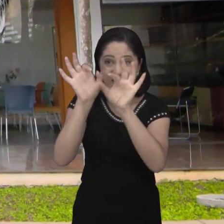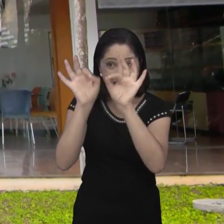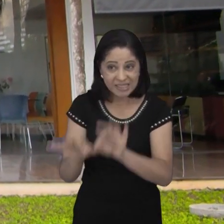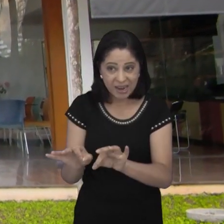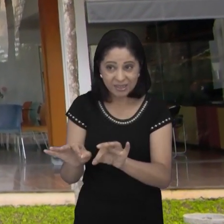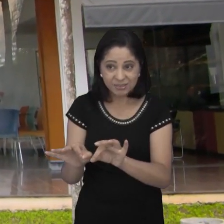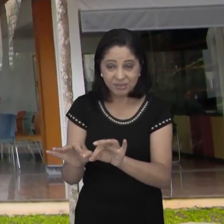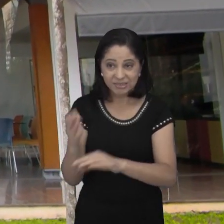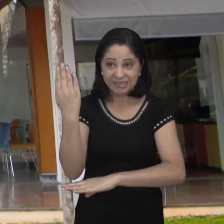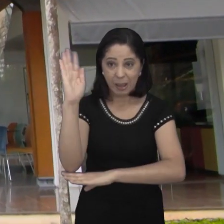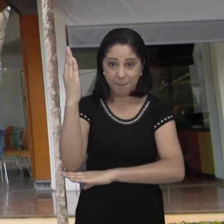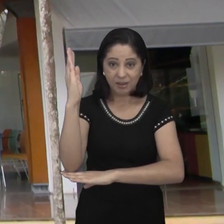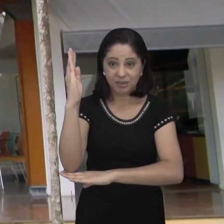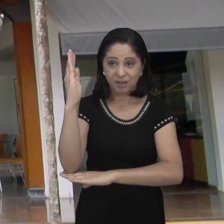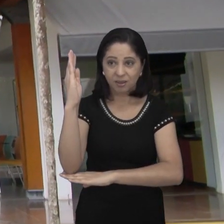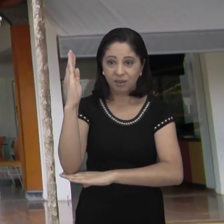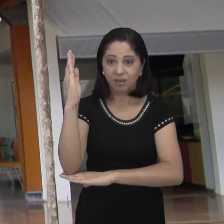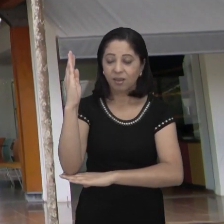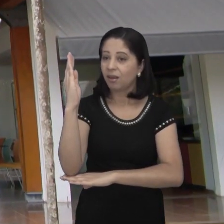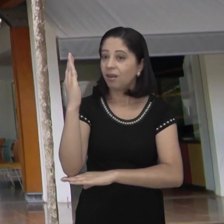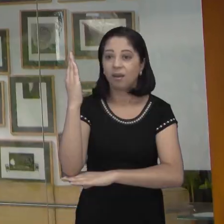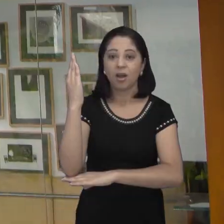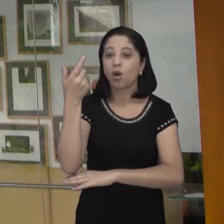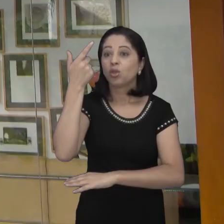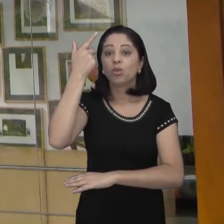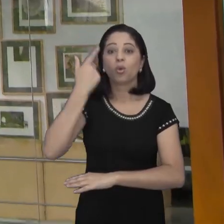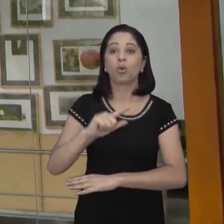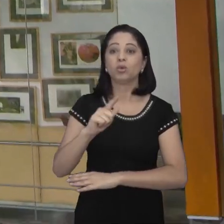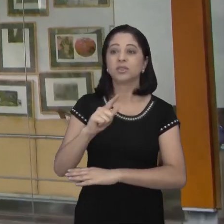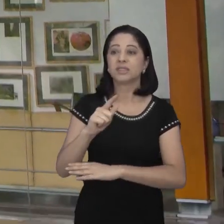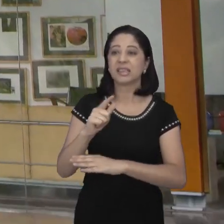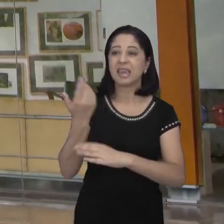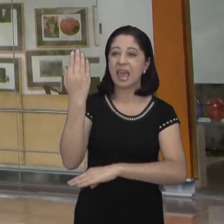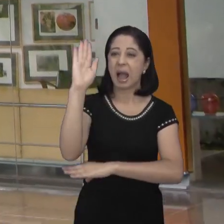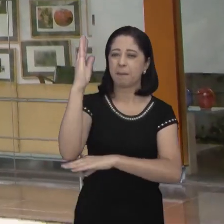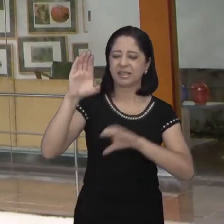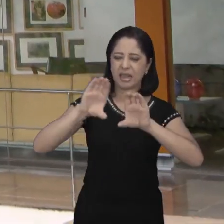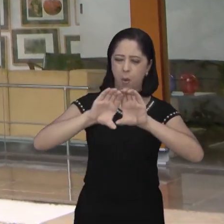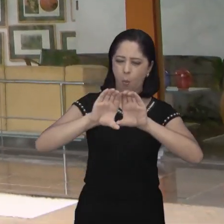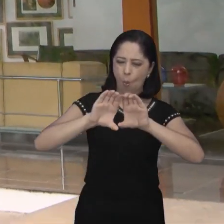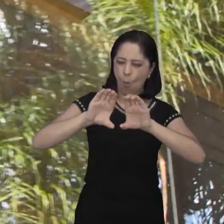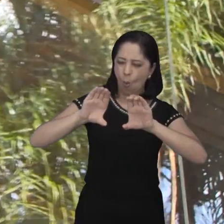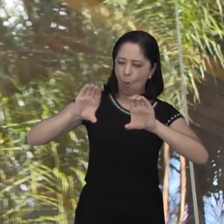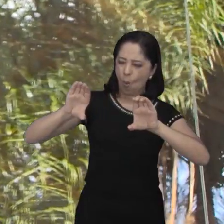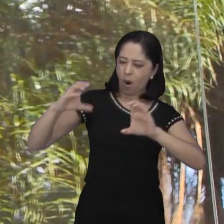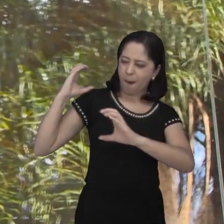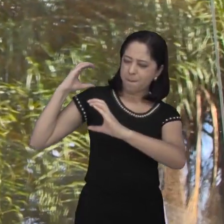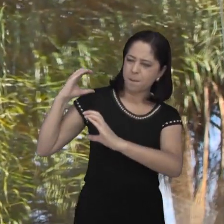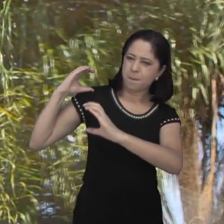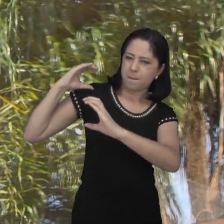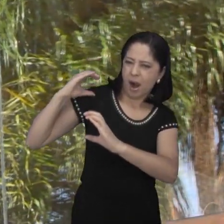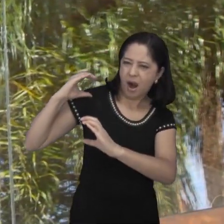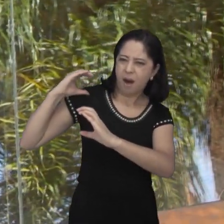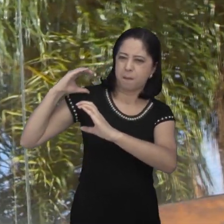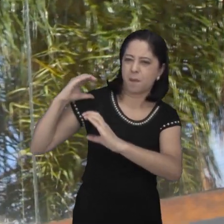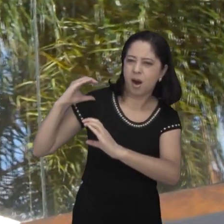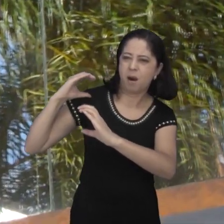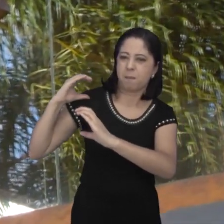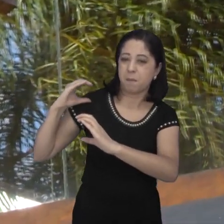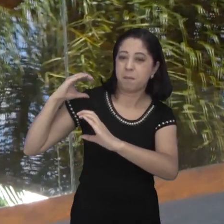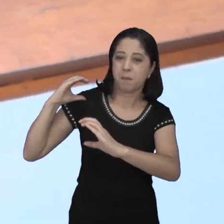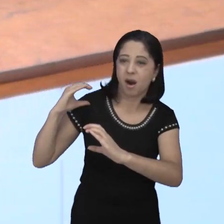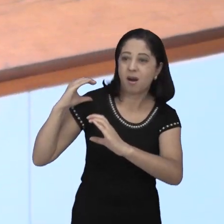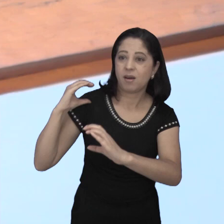esse projeto de marcenaria, não havia condições, porque eram toras, vigas, pilares